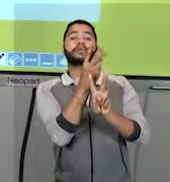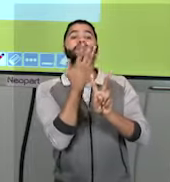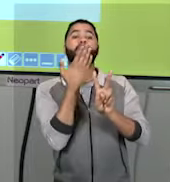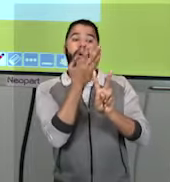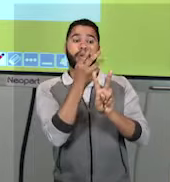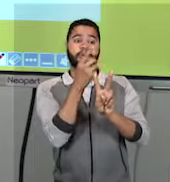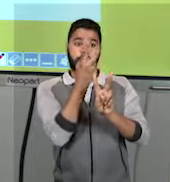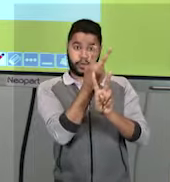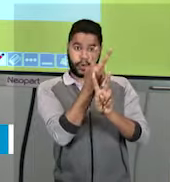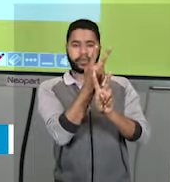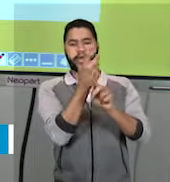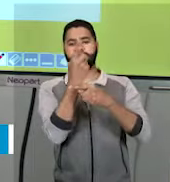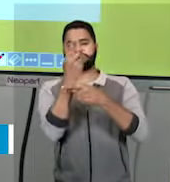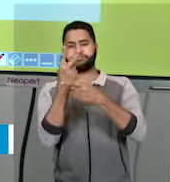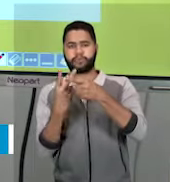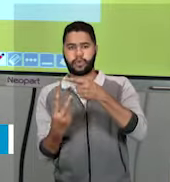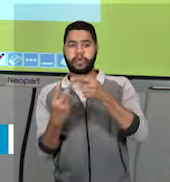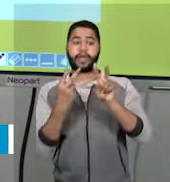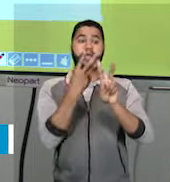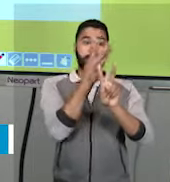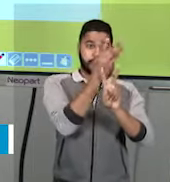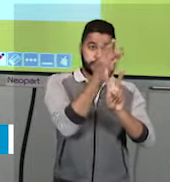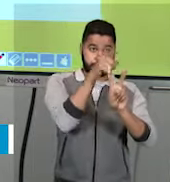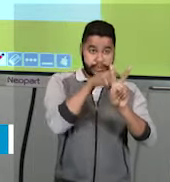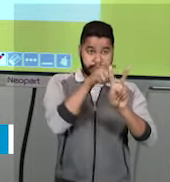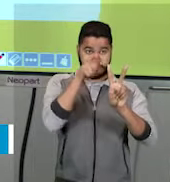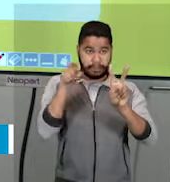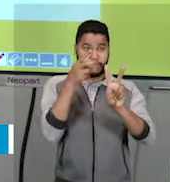Aqui da mesma forma, ó. Passei e ficou o logaritmo